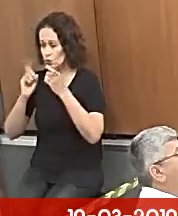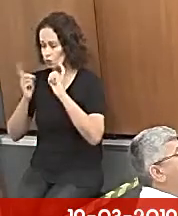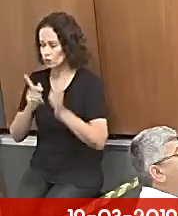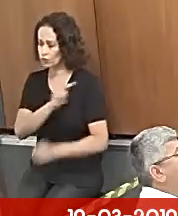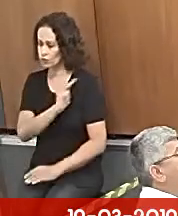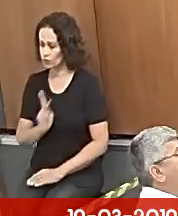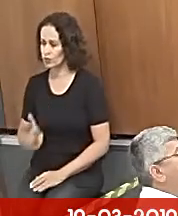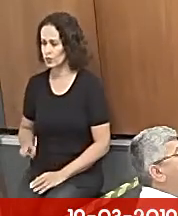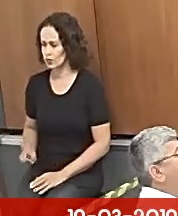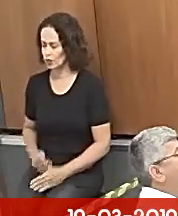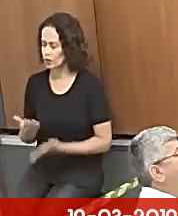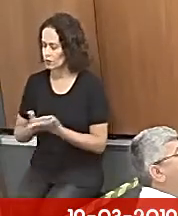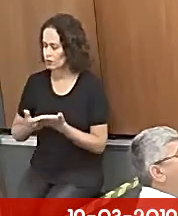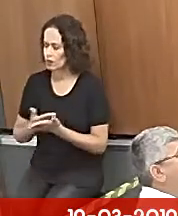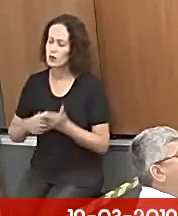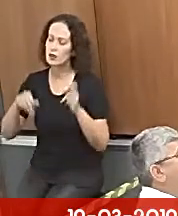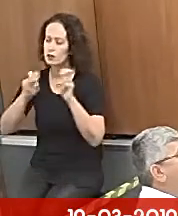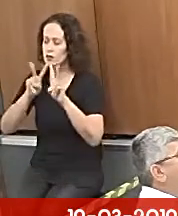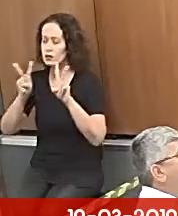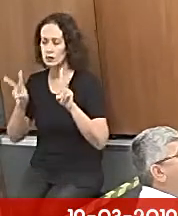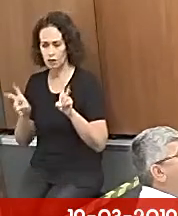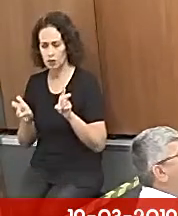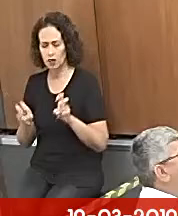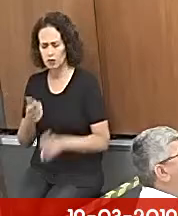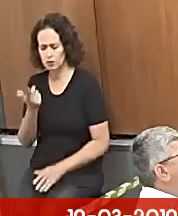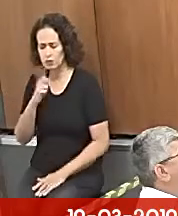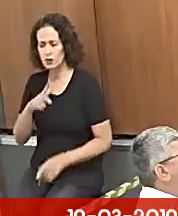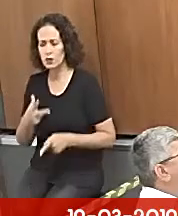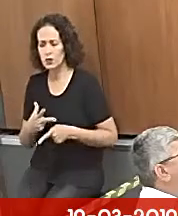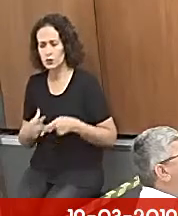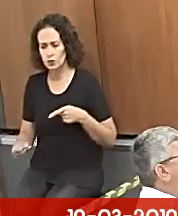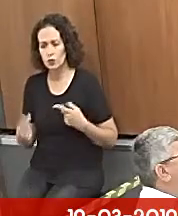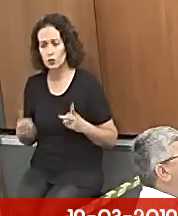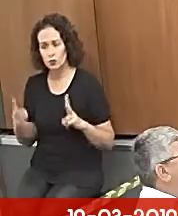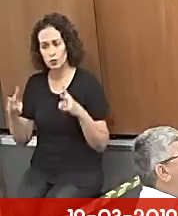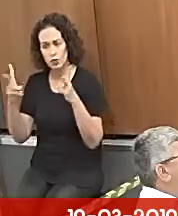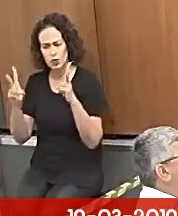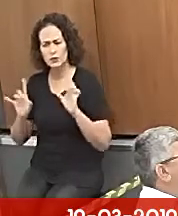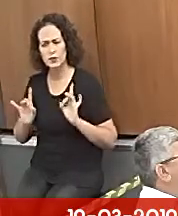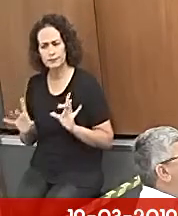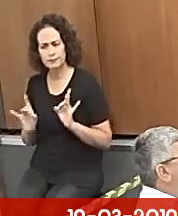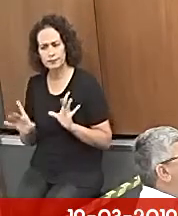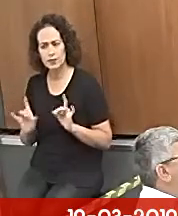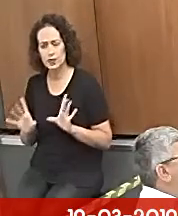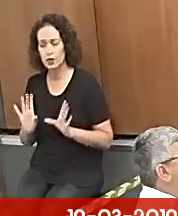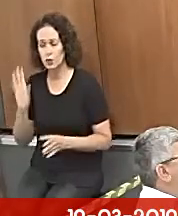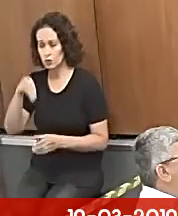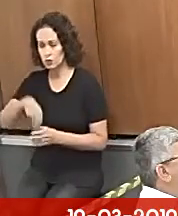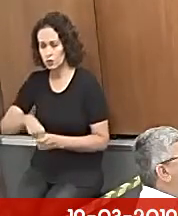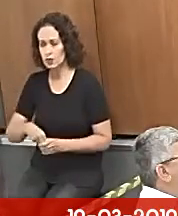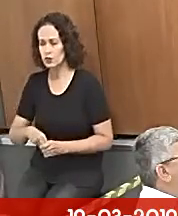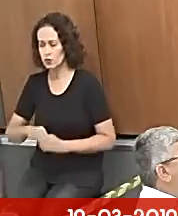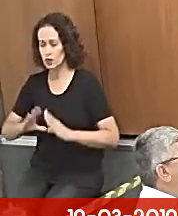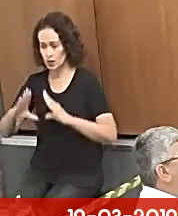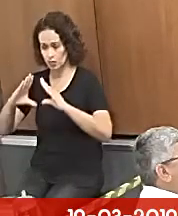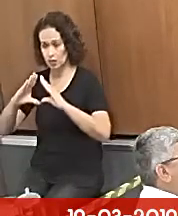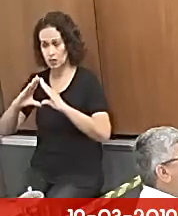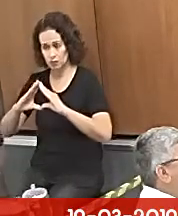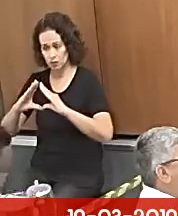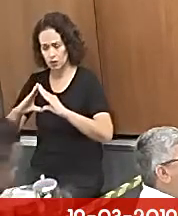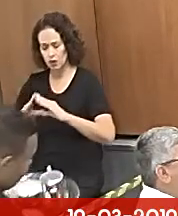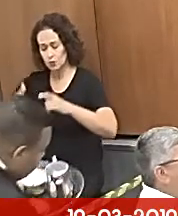a gente trata desse assunto porque essa conquista foi maravilhosa e na assembléia um centro jurídico